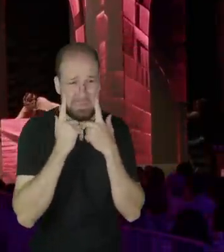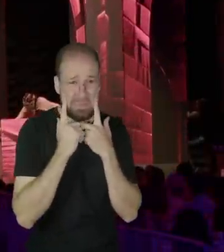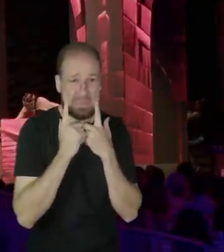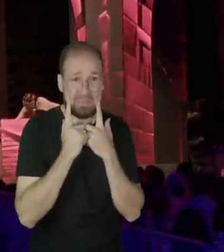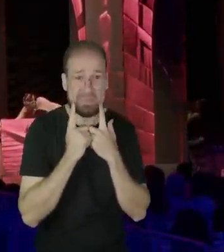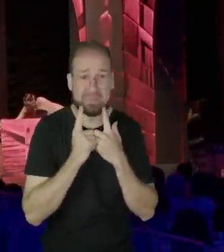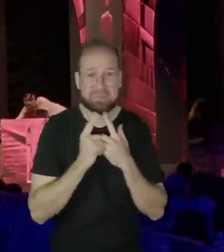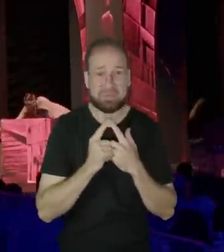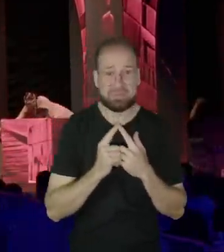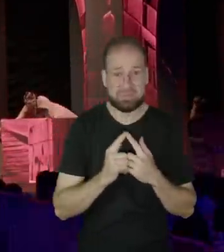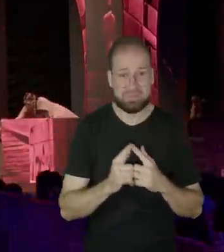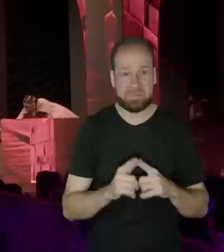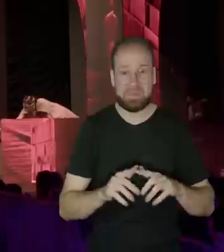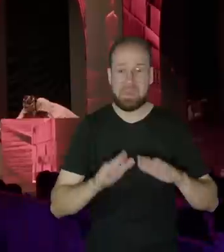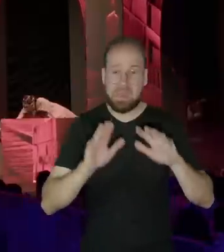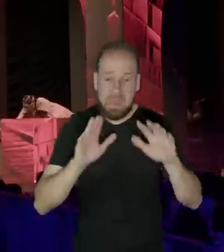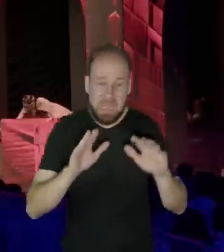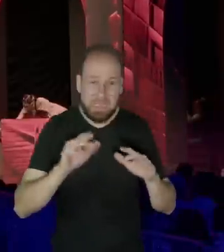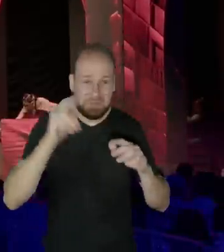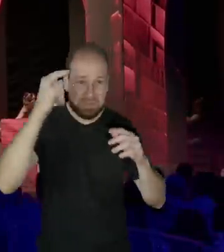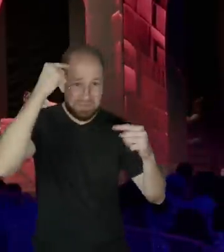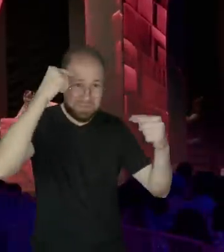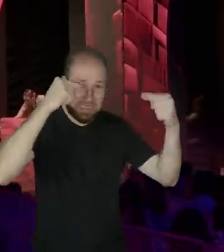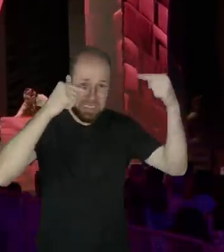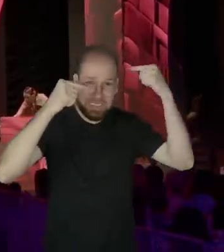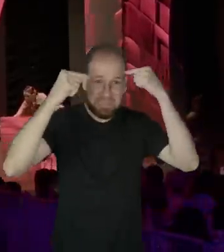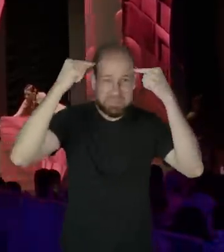Mas pra que acusar os espinhos?